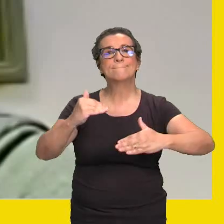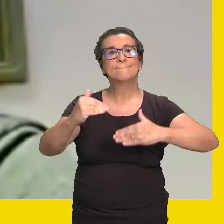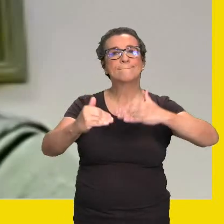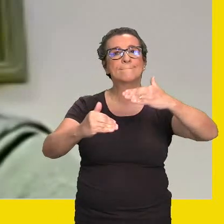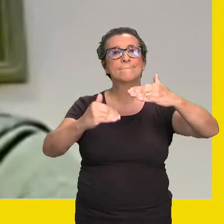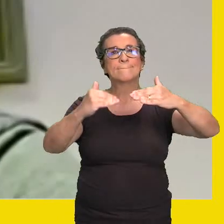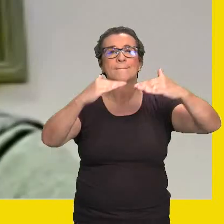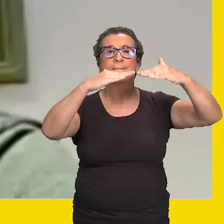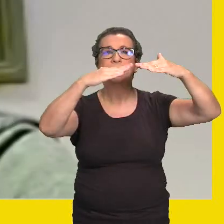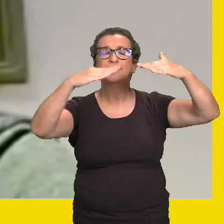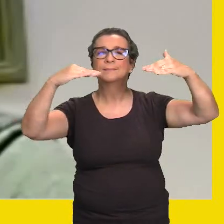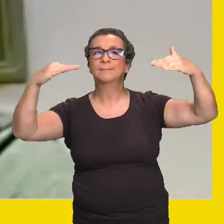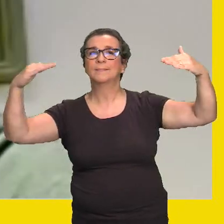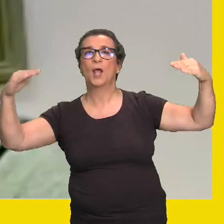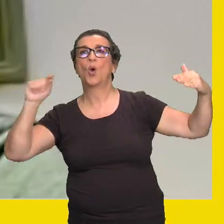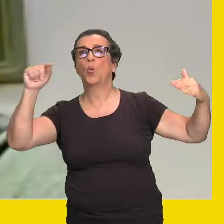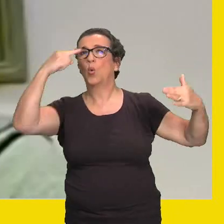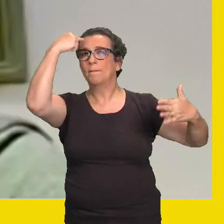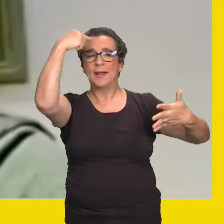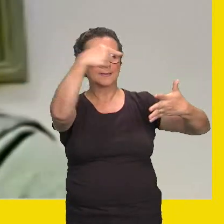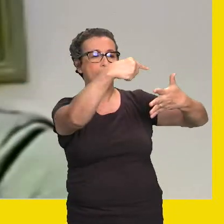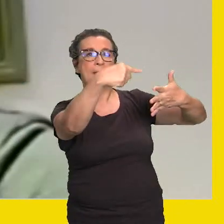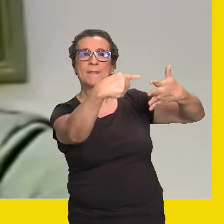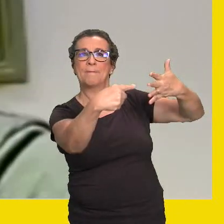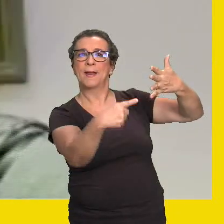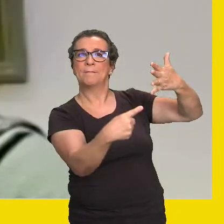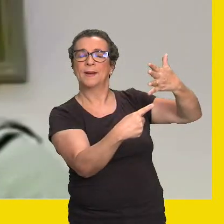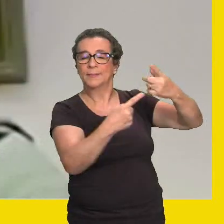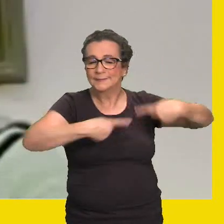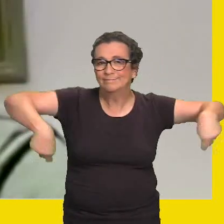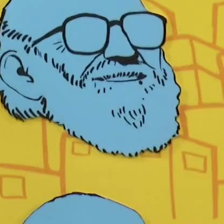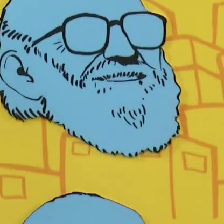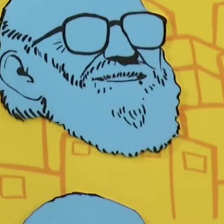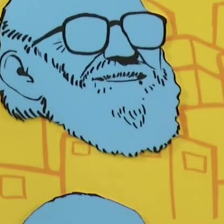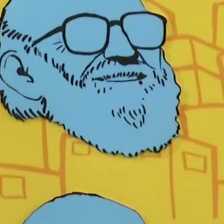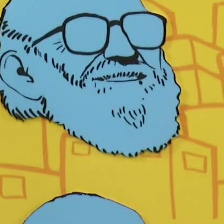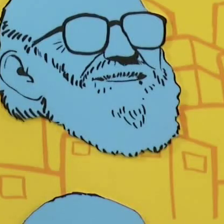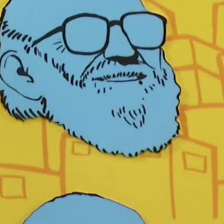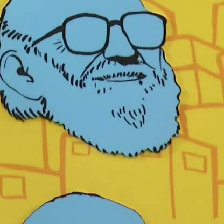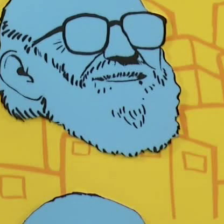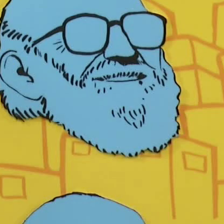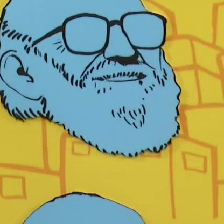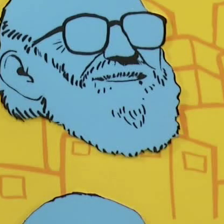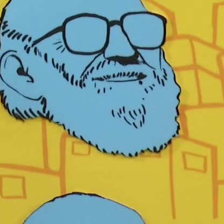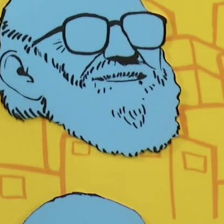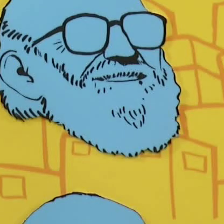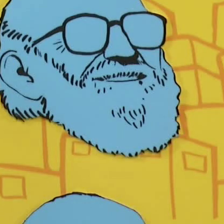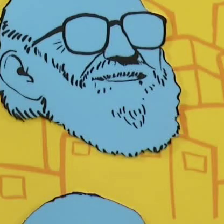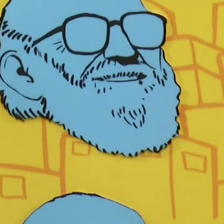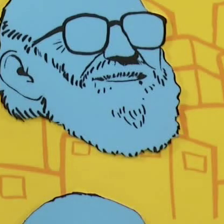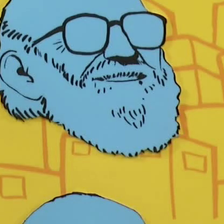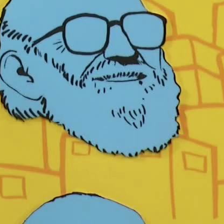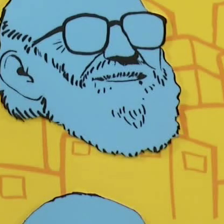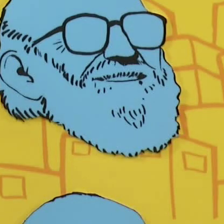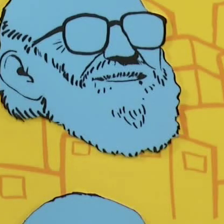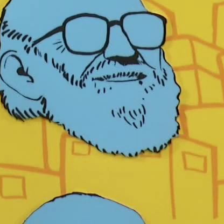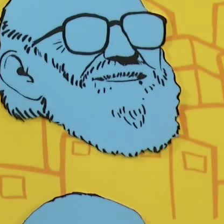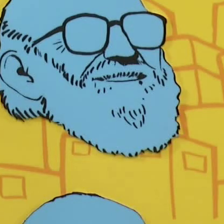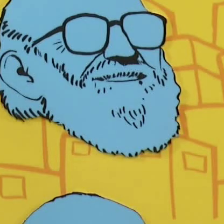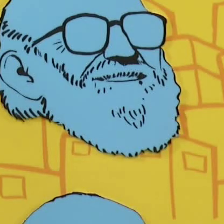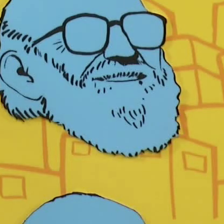delinear os pontos que a gente pensou para fazer essa nossa roda de conversa. Então, eu peço licença a vocês para fazer a